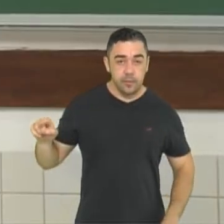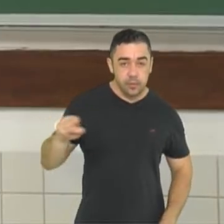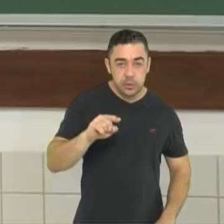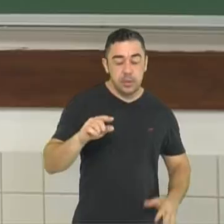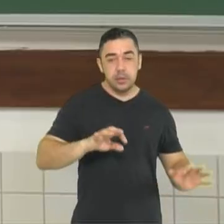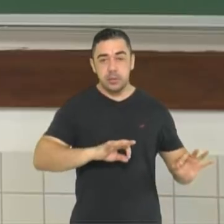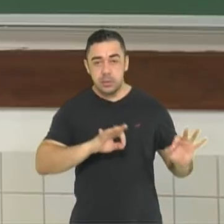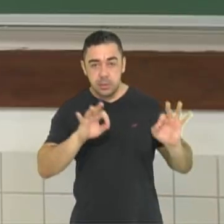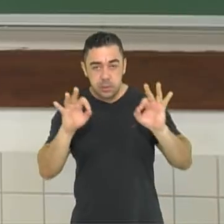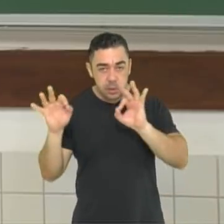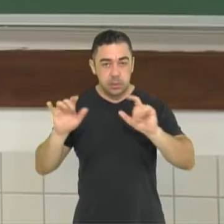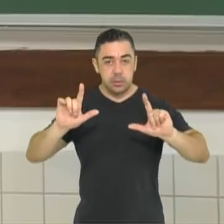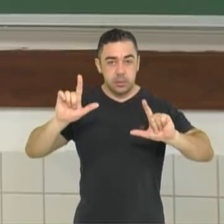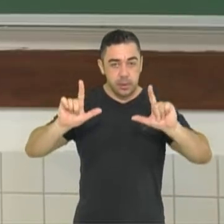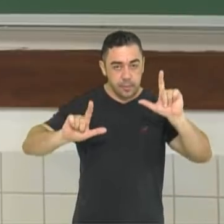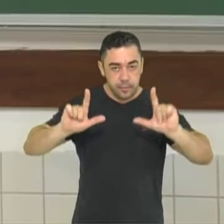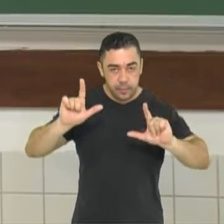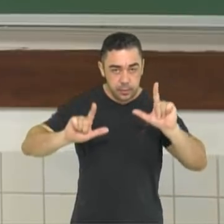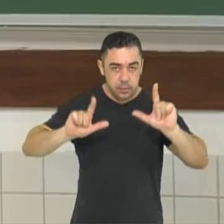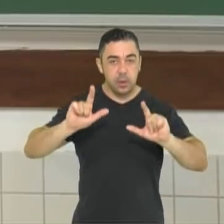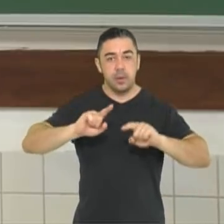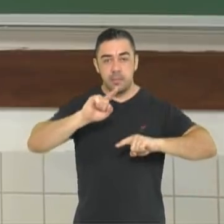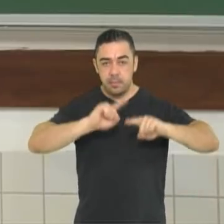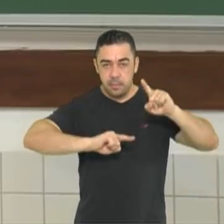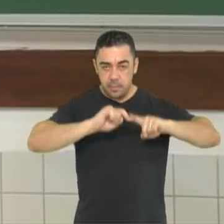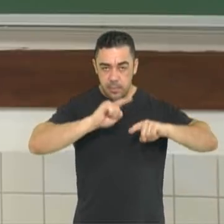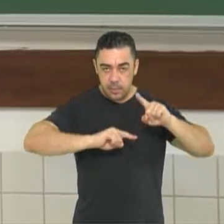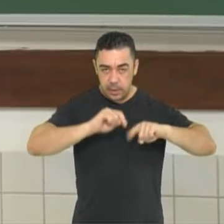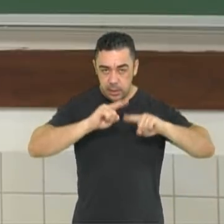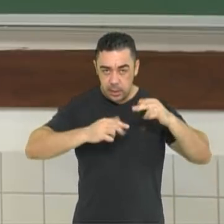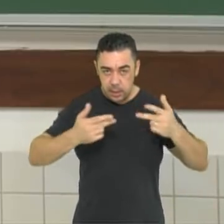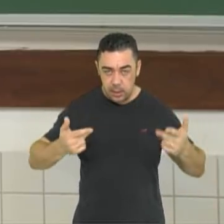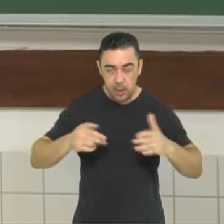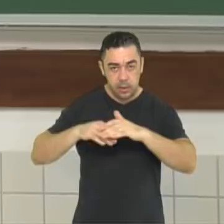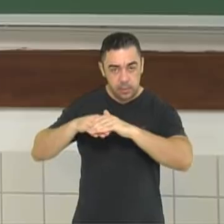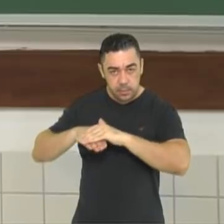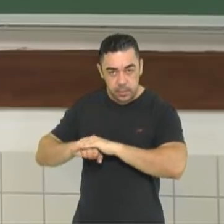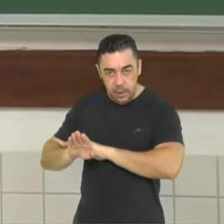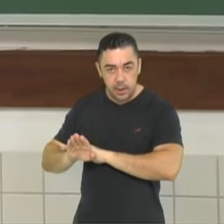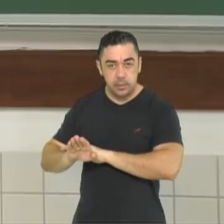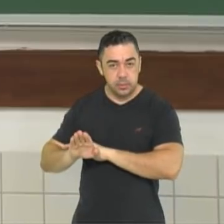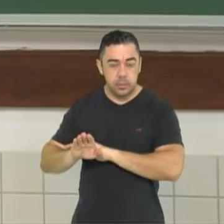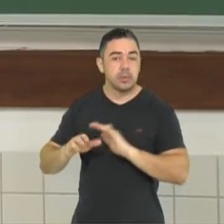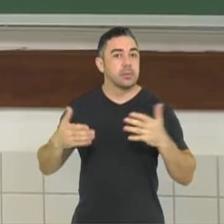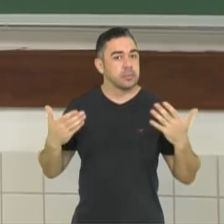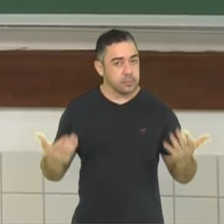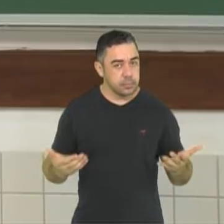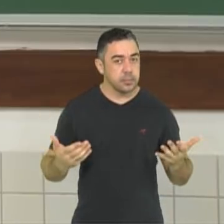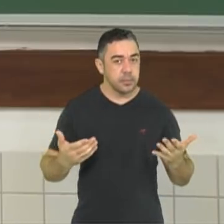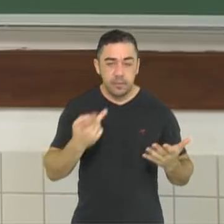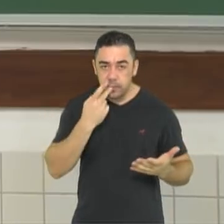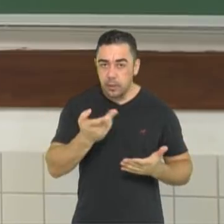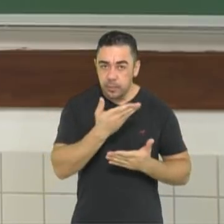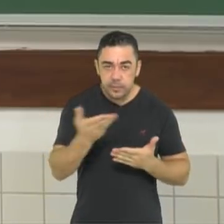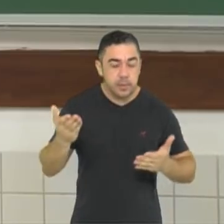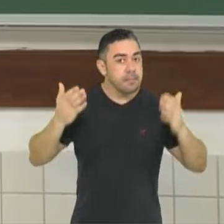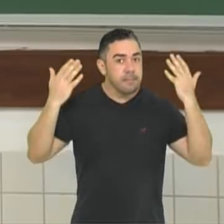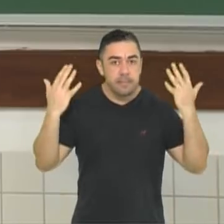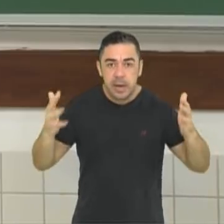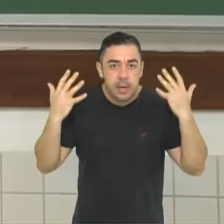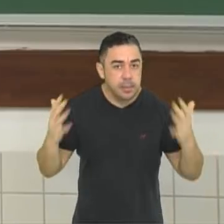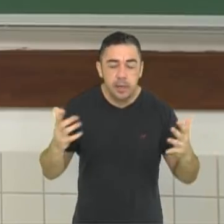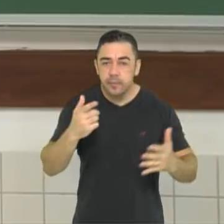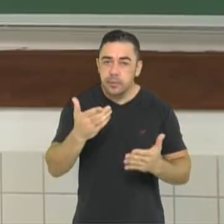assistem as aulas pela televisão, que pega o material impresso no colégio, poxa, não tem outra palavra que não seja parabéns. Está